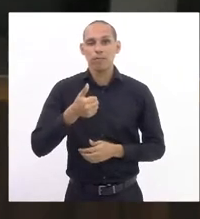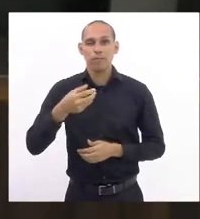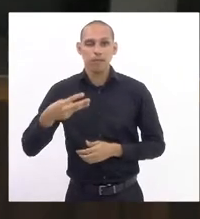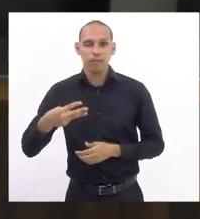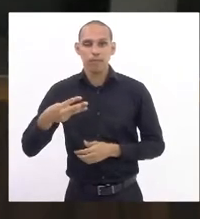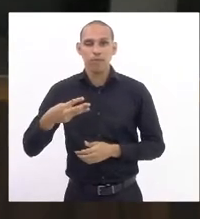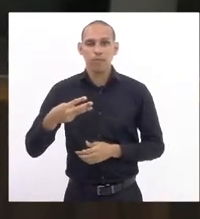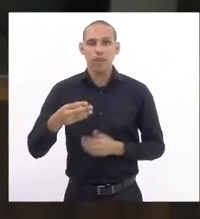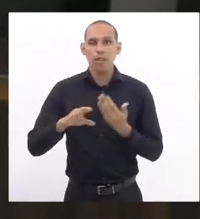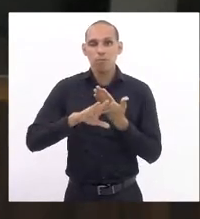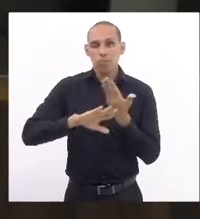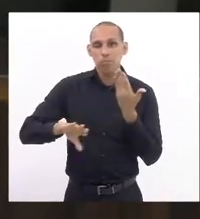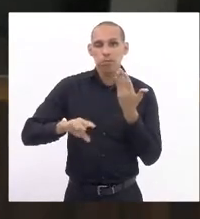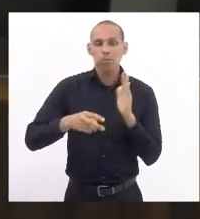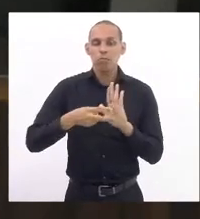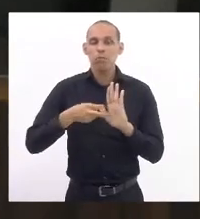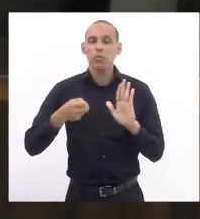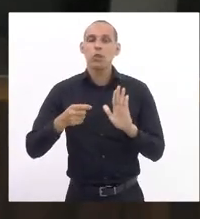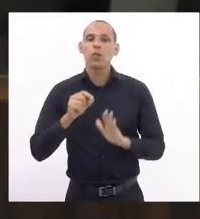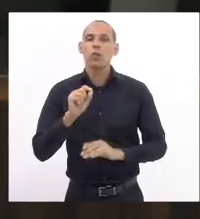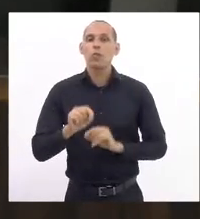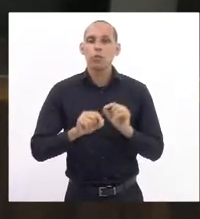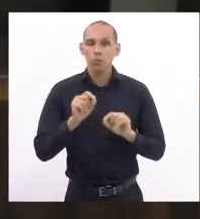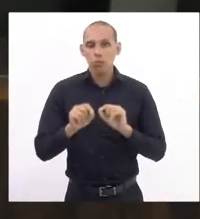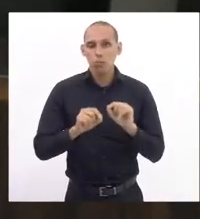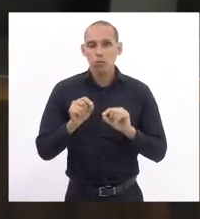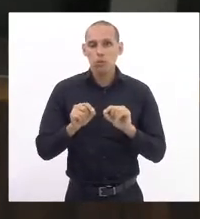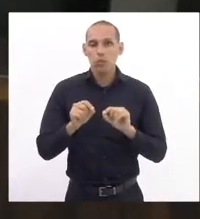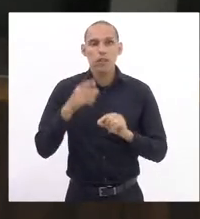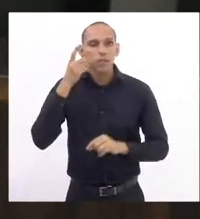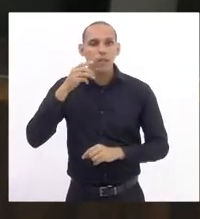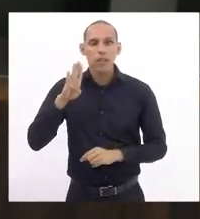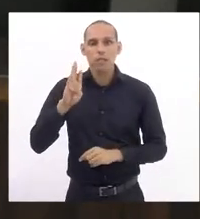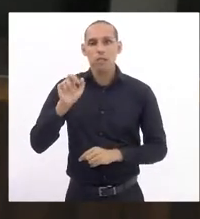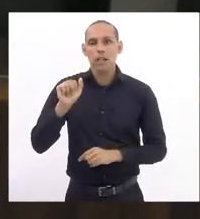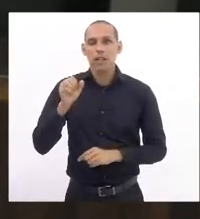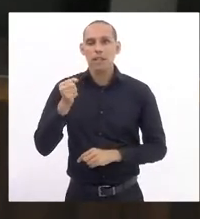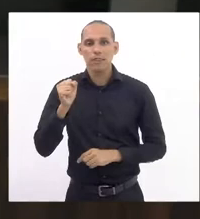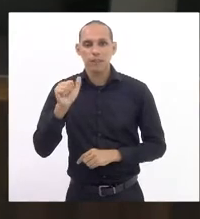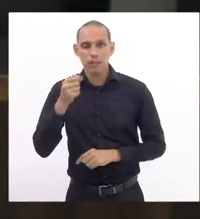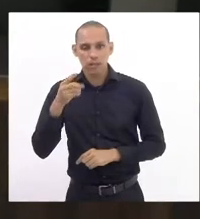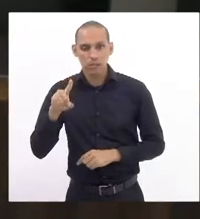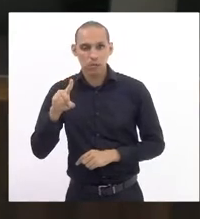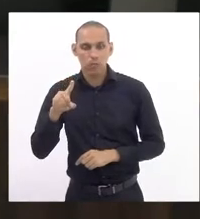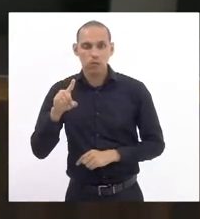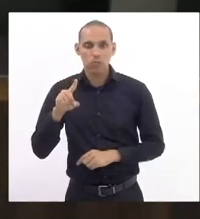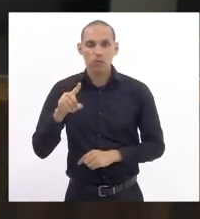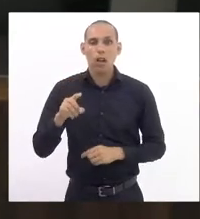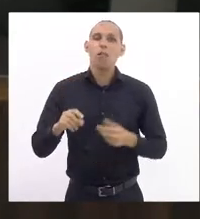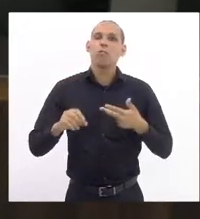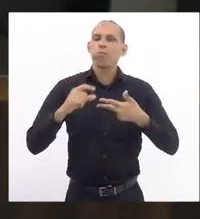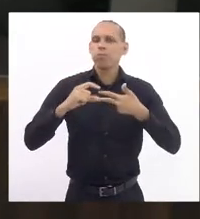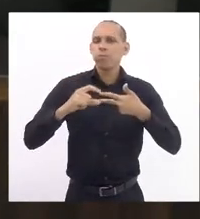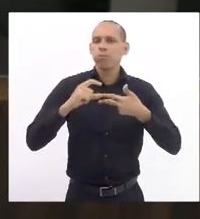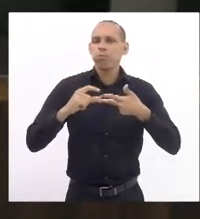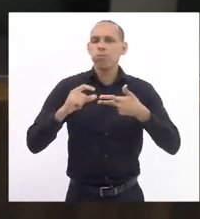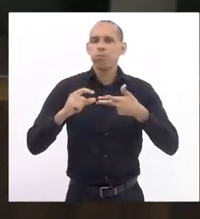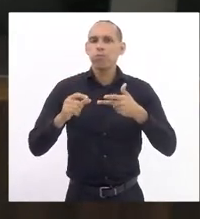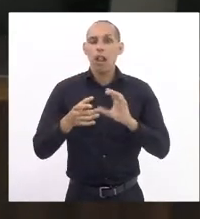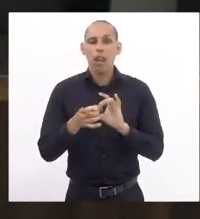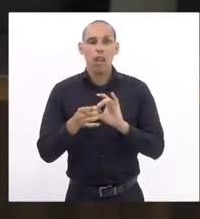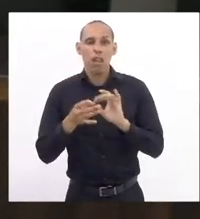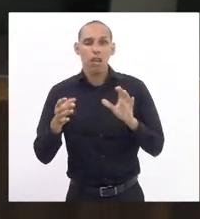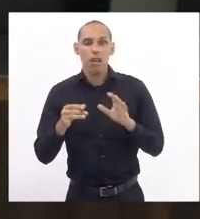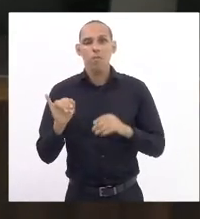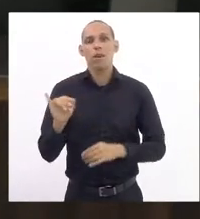oposto ao projeto de lei 3203 de 20, de autoria do deputado Brazão, que fica o Poder Executivo autorizado a conceder isenção do imposto sobre circulação